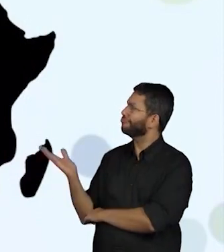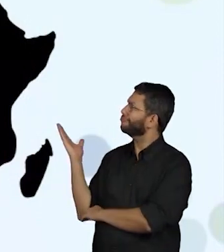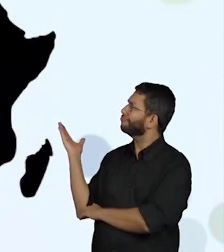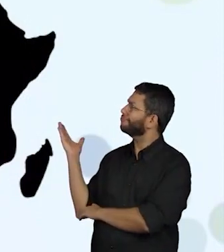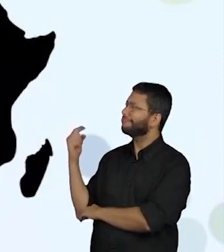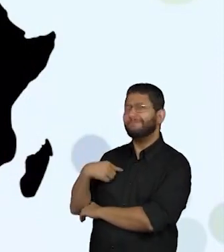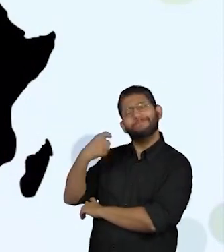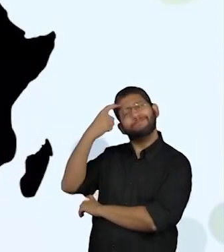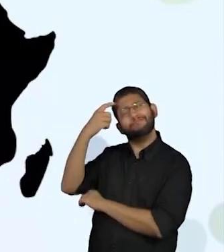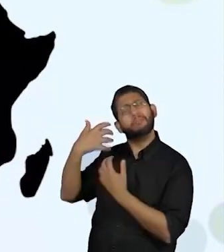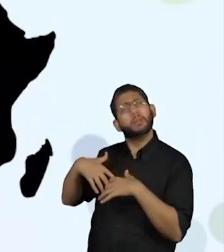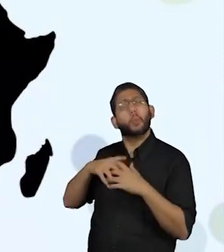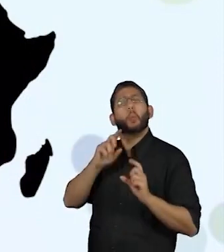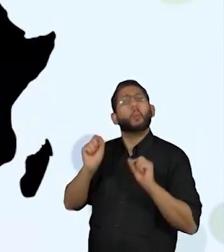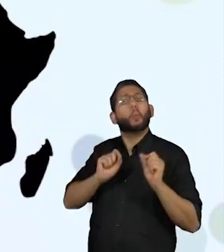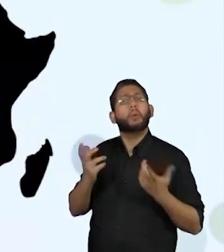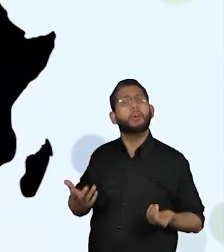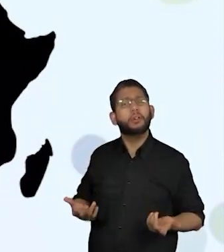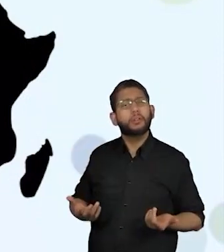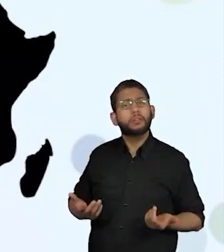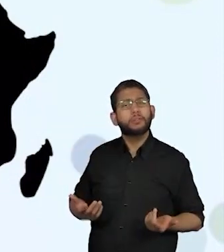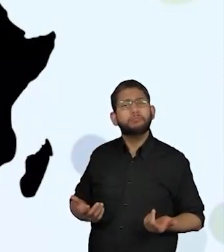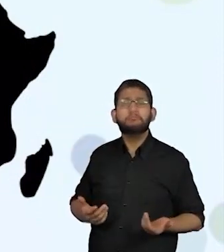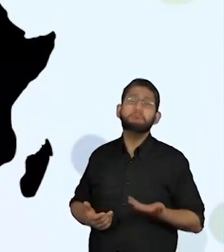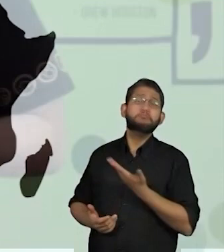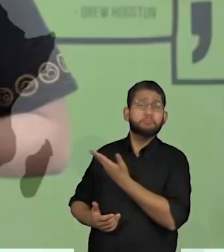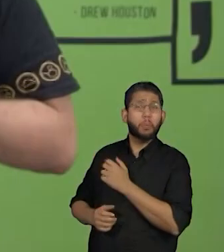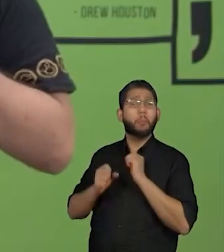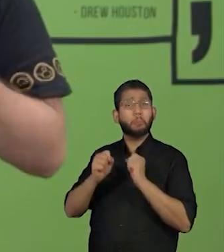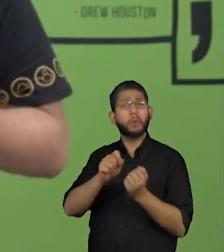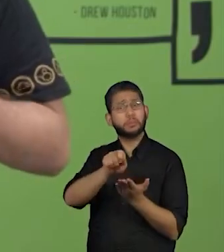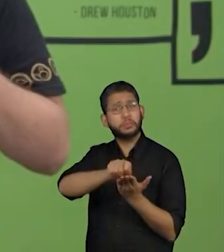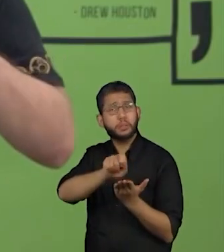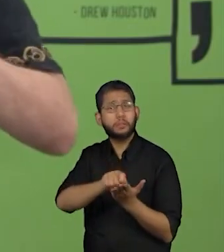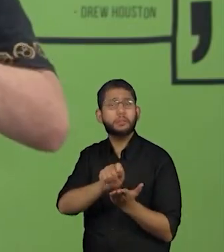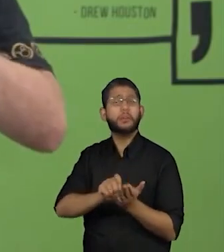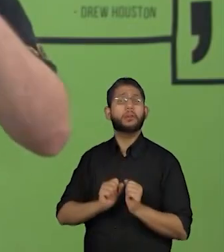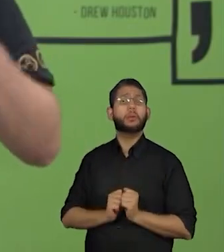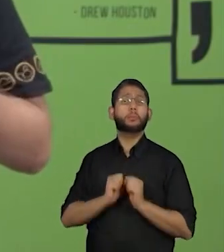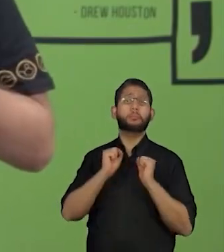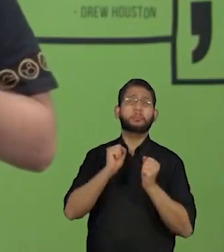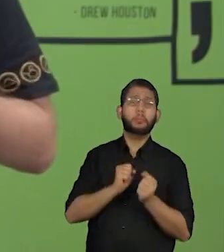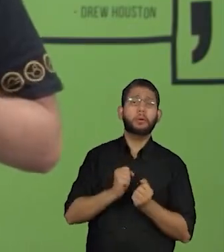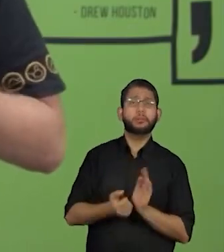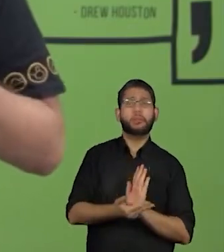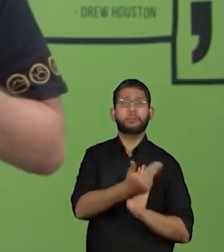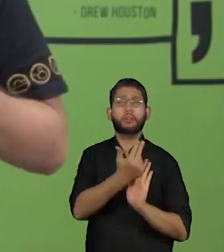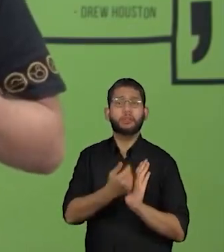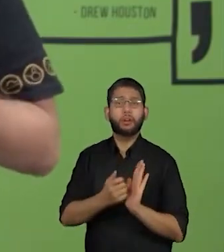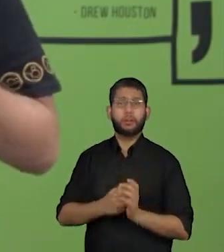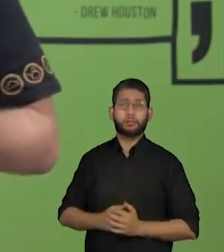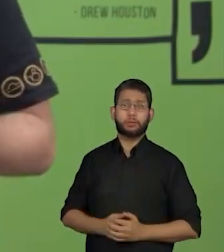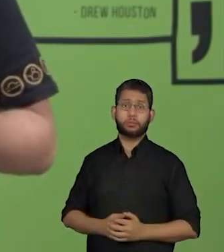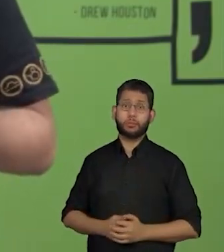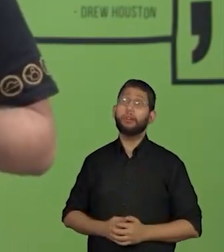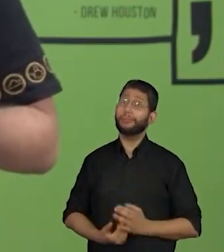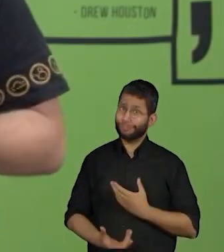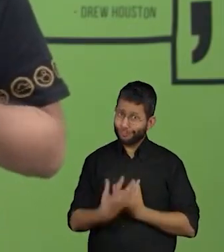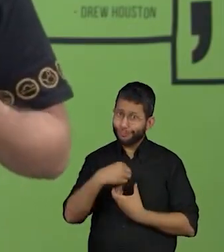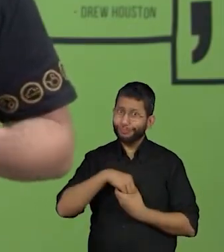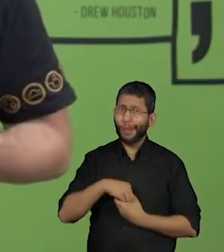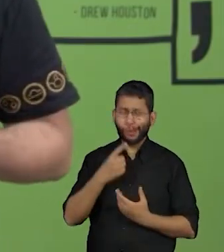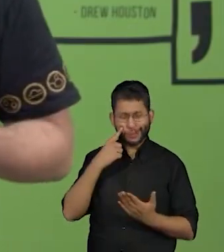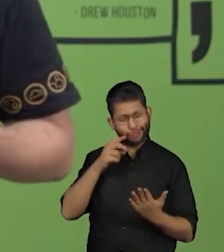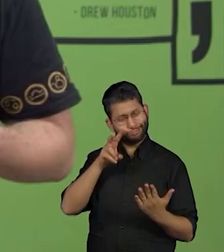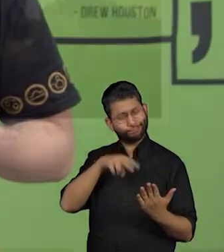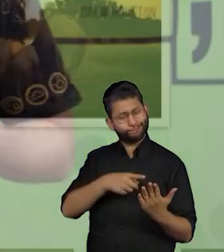um desenho, do que a África representa para você. Vocês vão perceber aqui muitos preconceitos que a gente guarda e